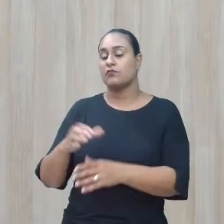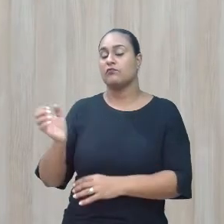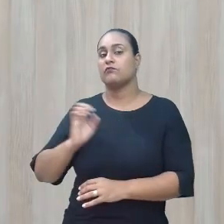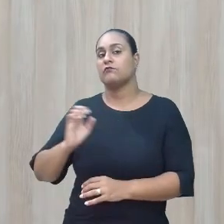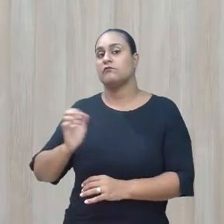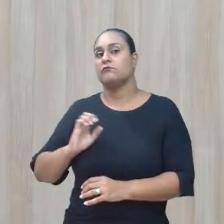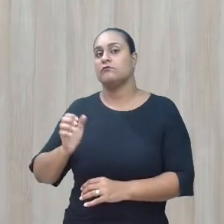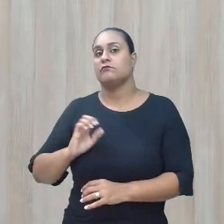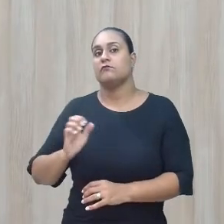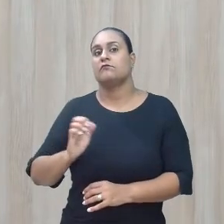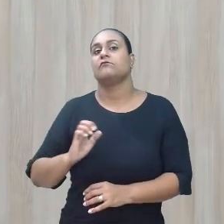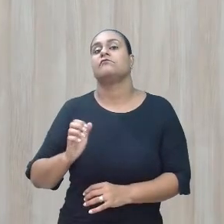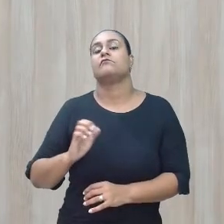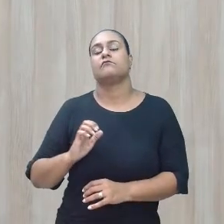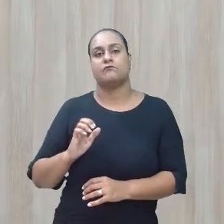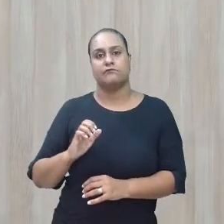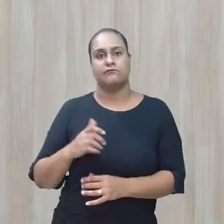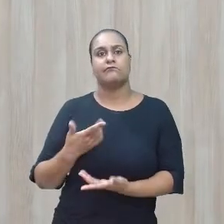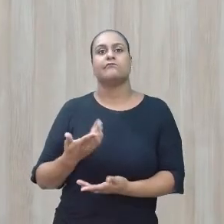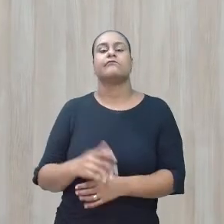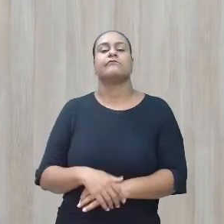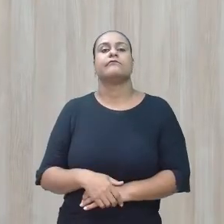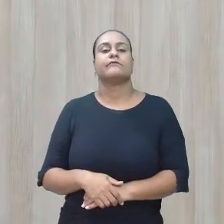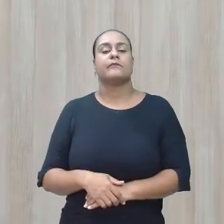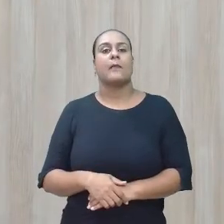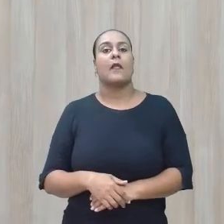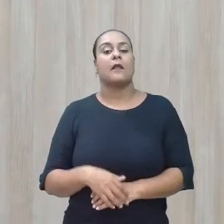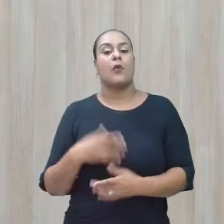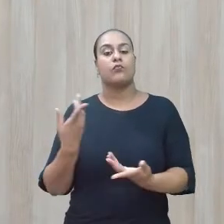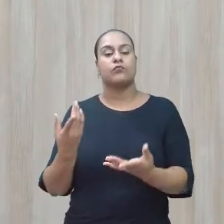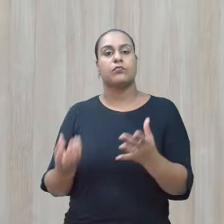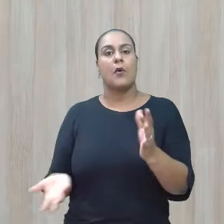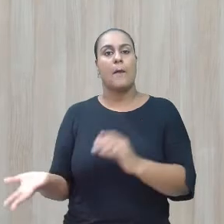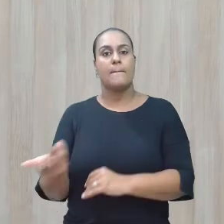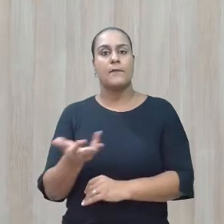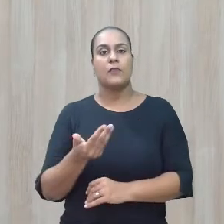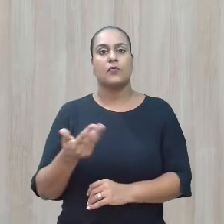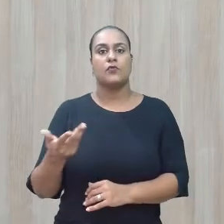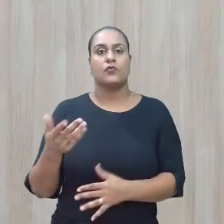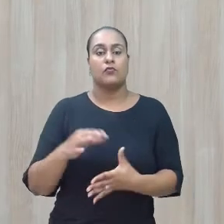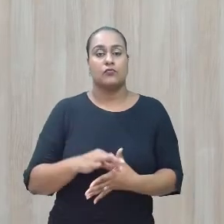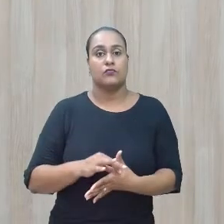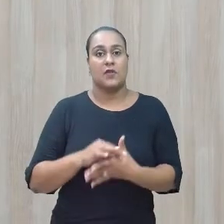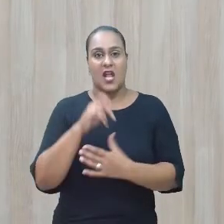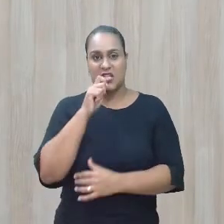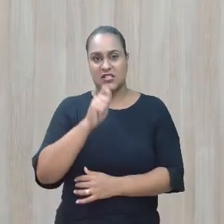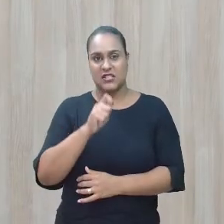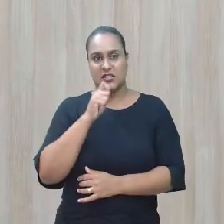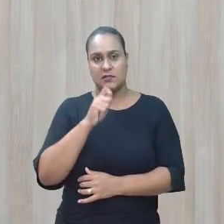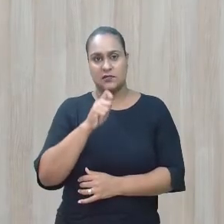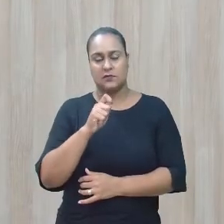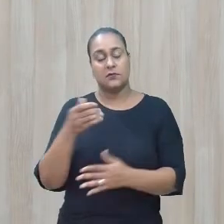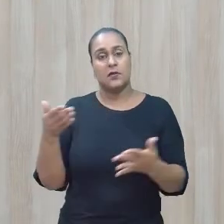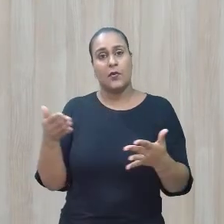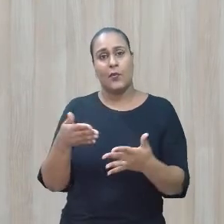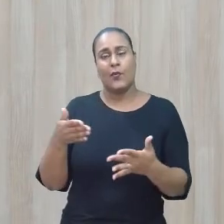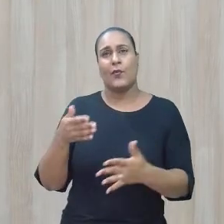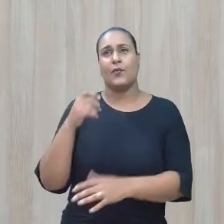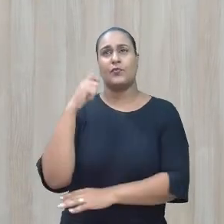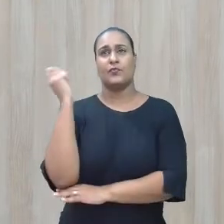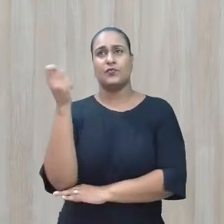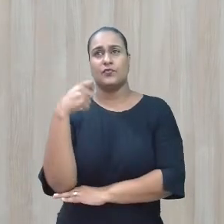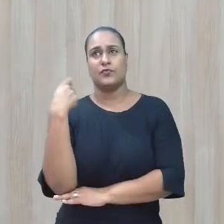os distancieiros, produtores da carne de charque, que chegaram a pensar na independência do que hoje seria o Rio Grande do Sul,